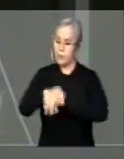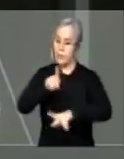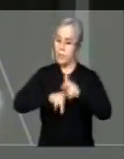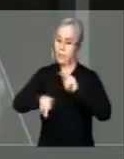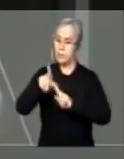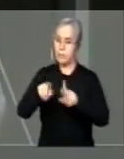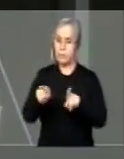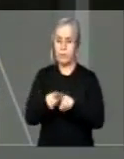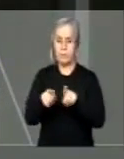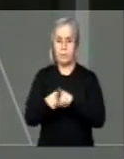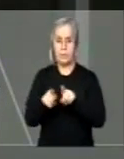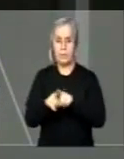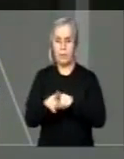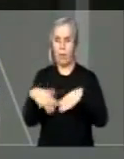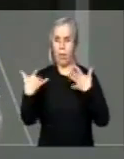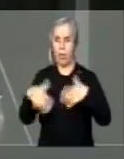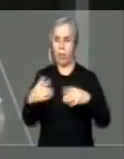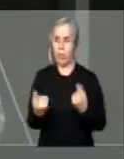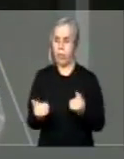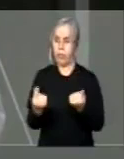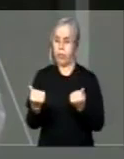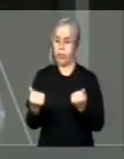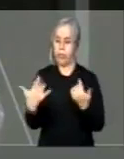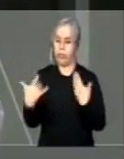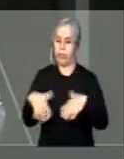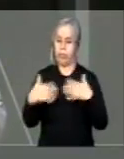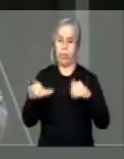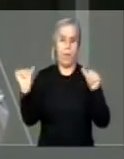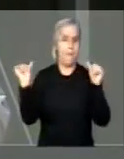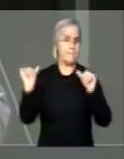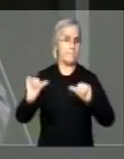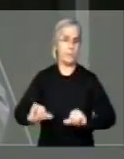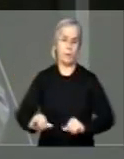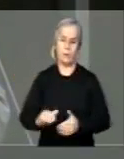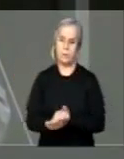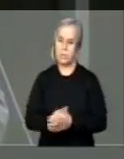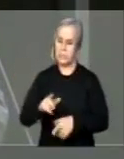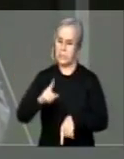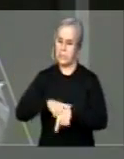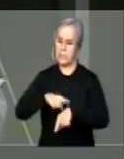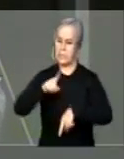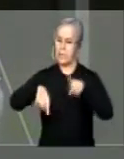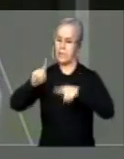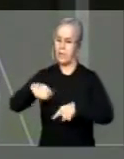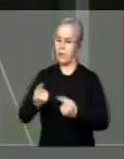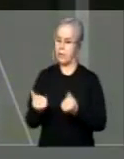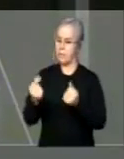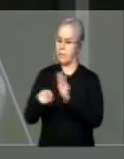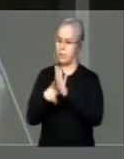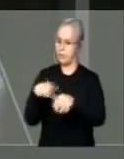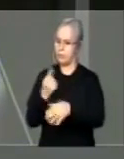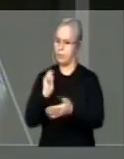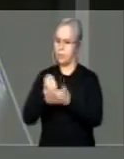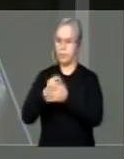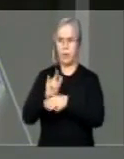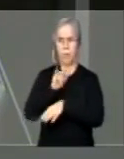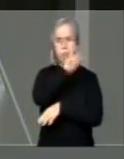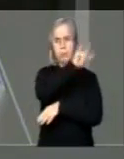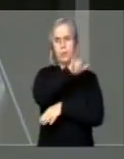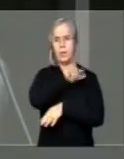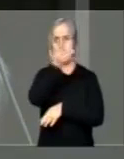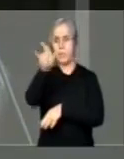a extorsão dos preços, a gente vive isso. Cada hora fazem um preço para os nossos deslocamentos e é o povo